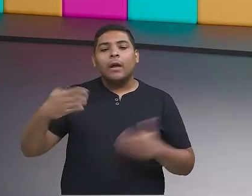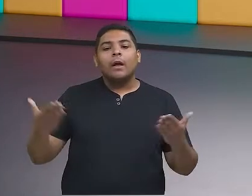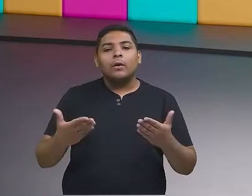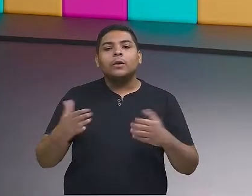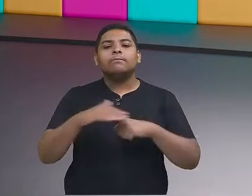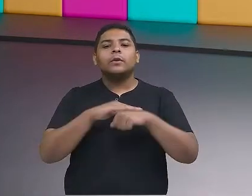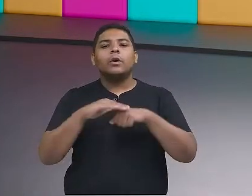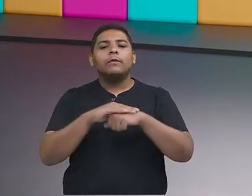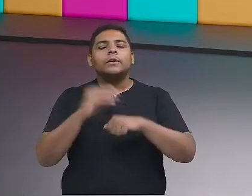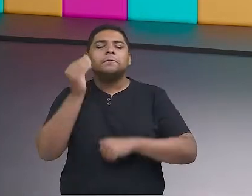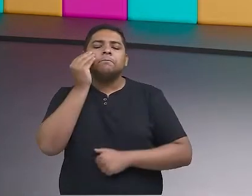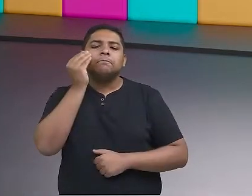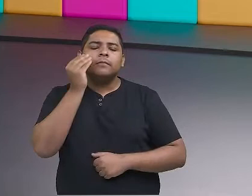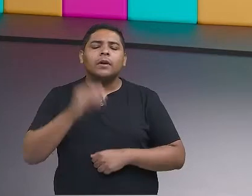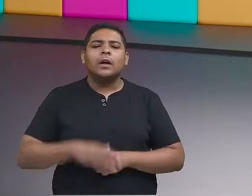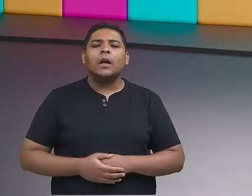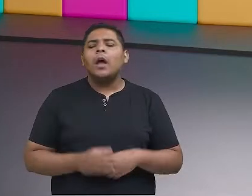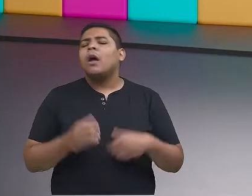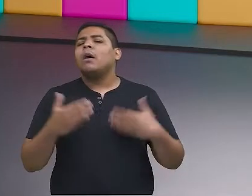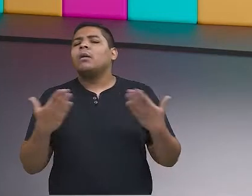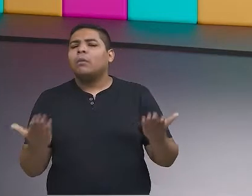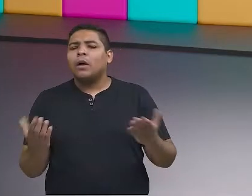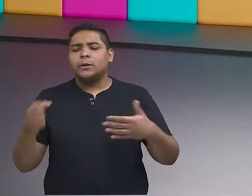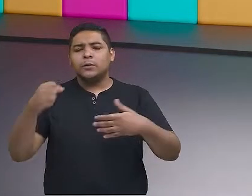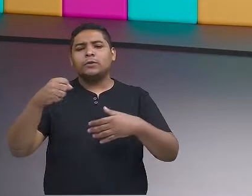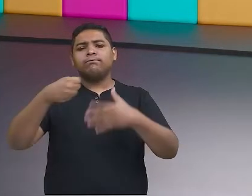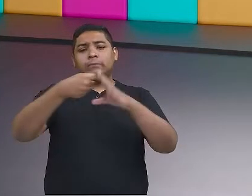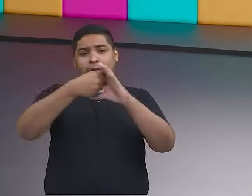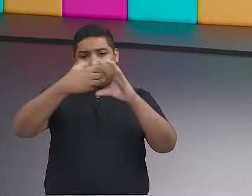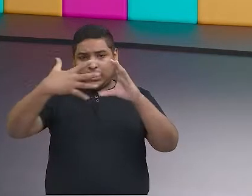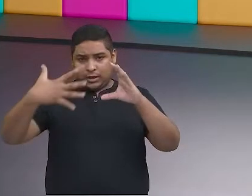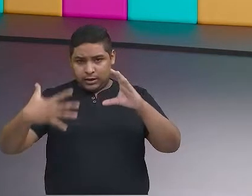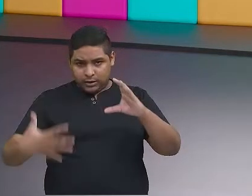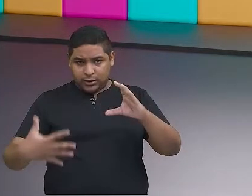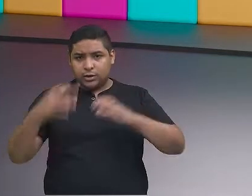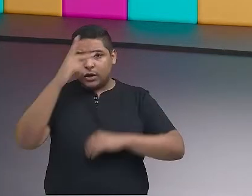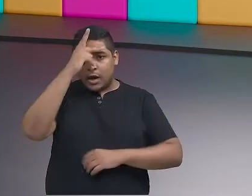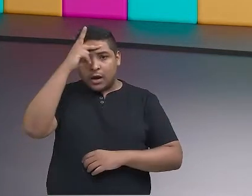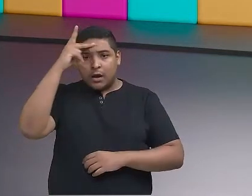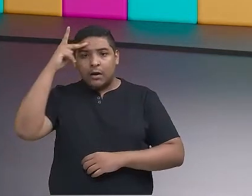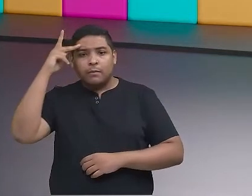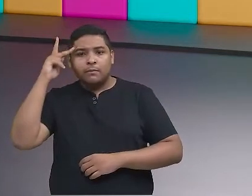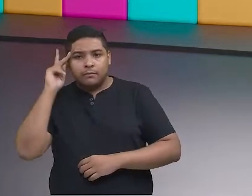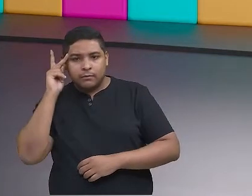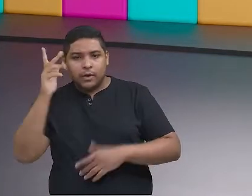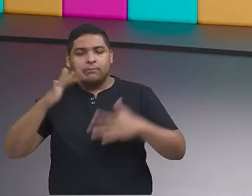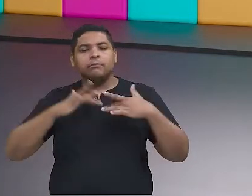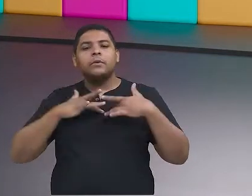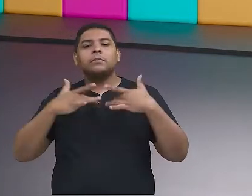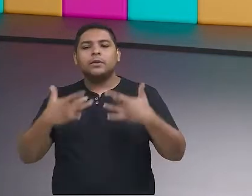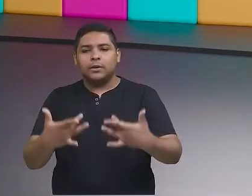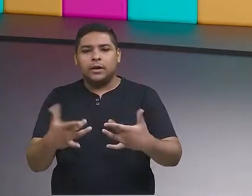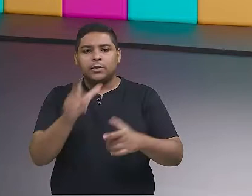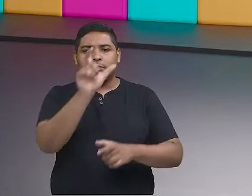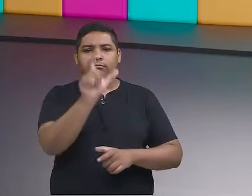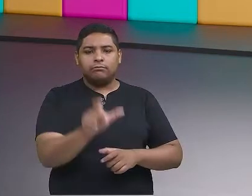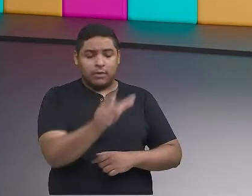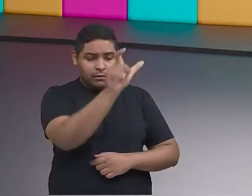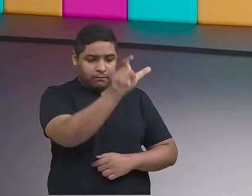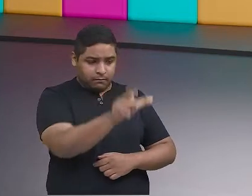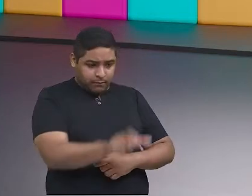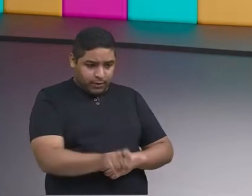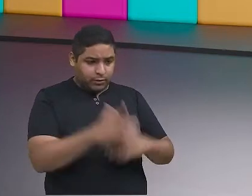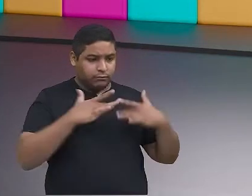para verificar quais são as características da pessoa com amabilidade. Alguém pode